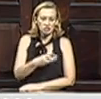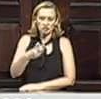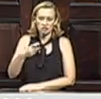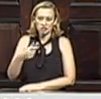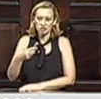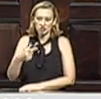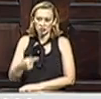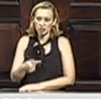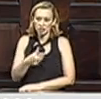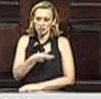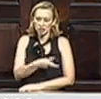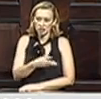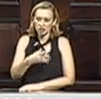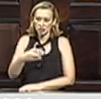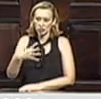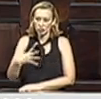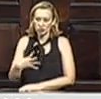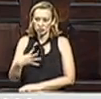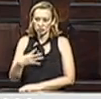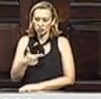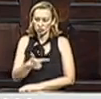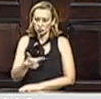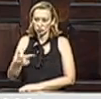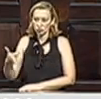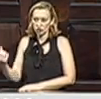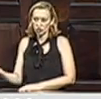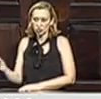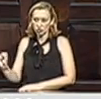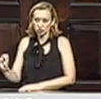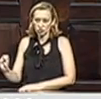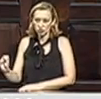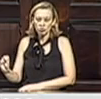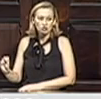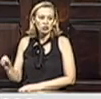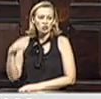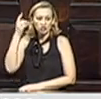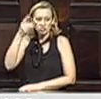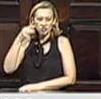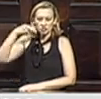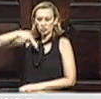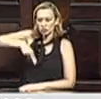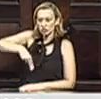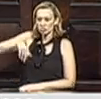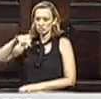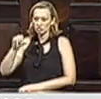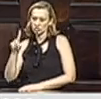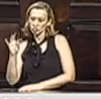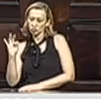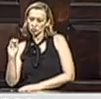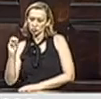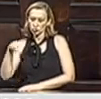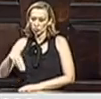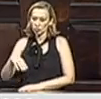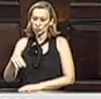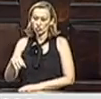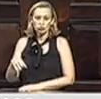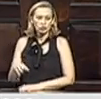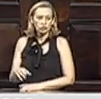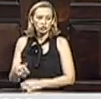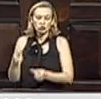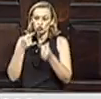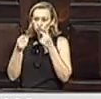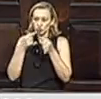3764/2018, mensagem 0218. Deputado Milton Rangel. A emenda número 14, para discutir. Deputado